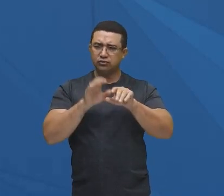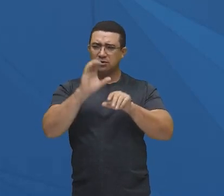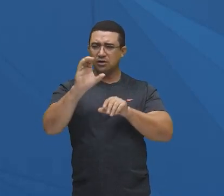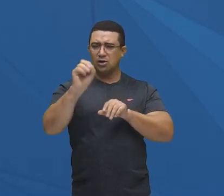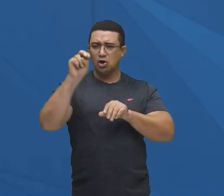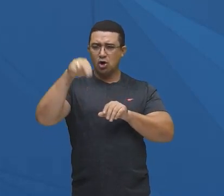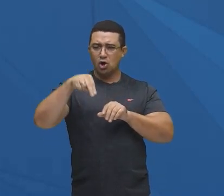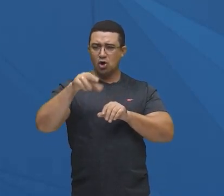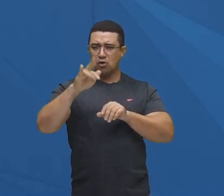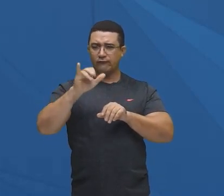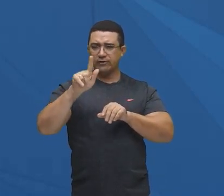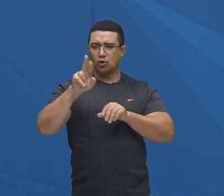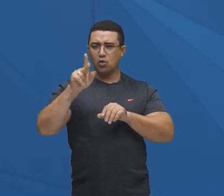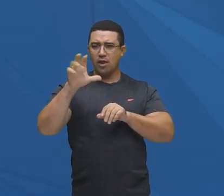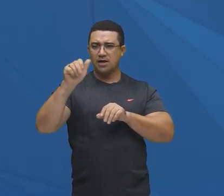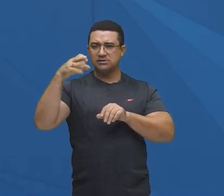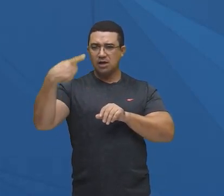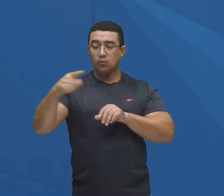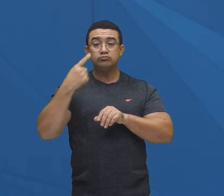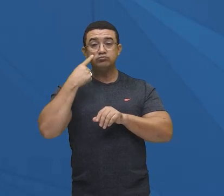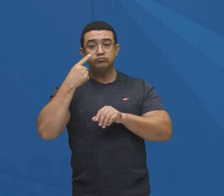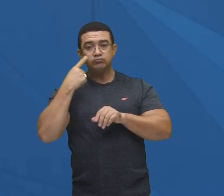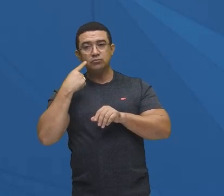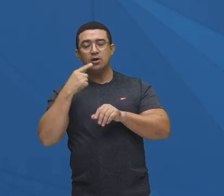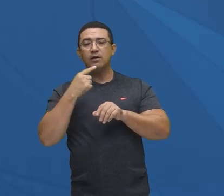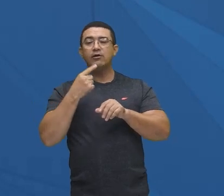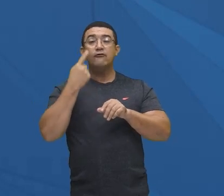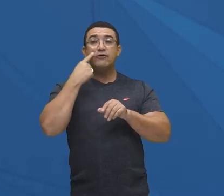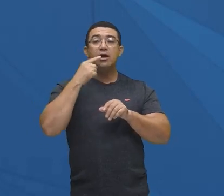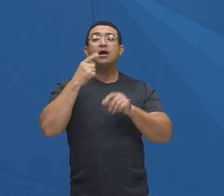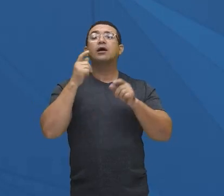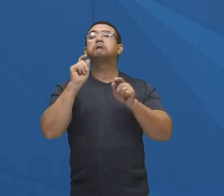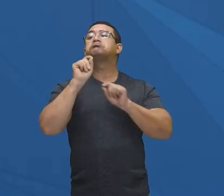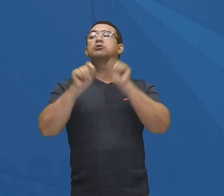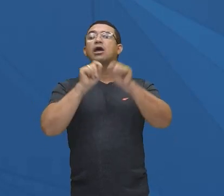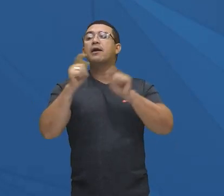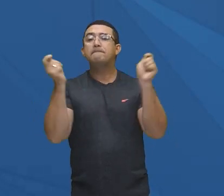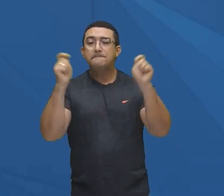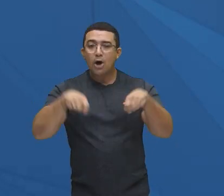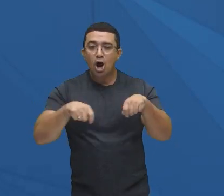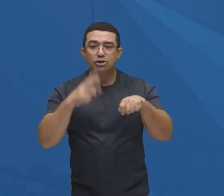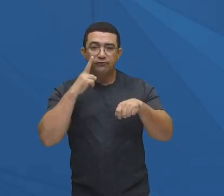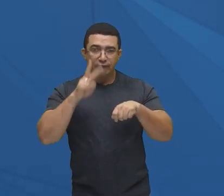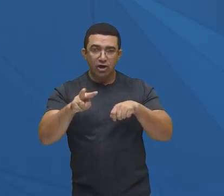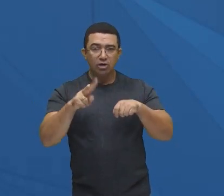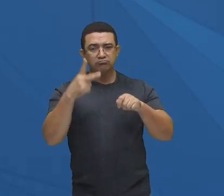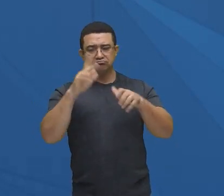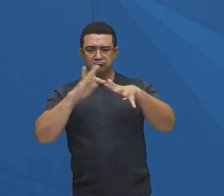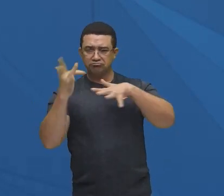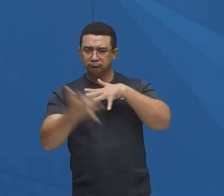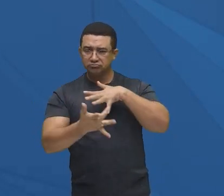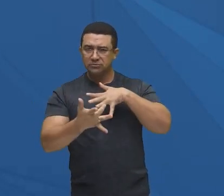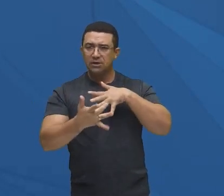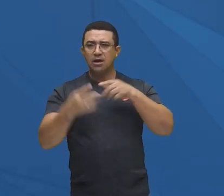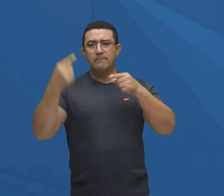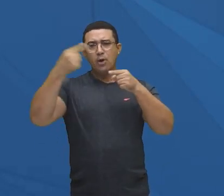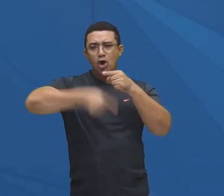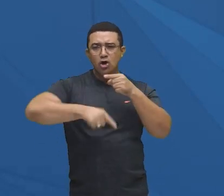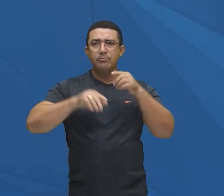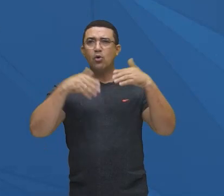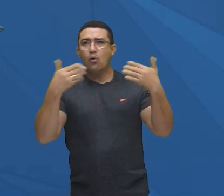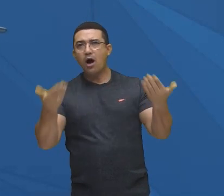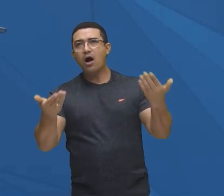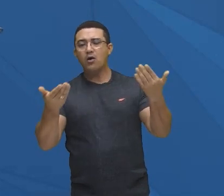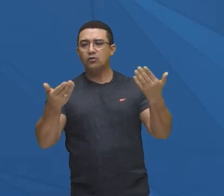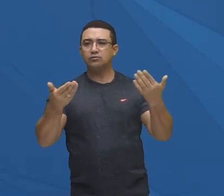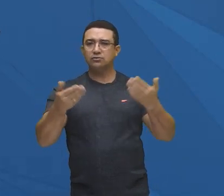mensagens. E tudo isso, né, são barreiras, são filtros, são situações que a gente se coloca para minimizar a